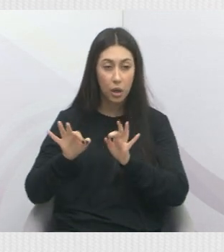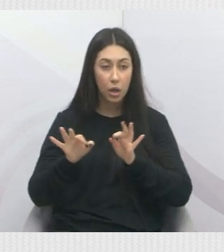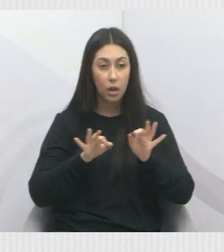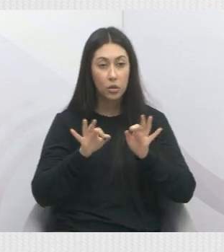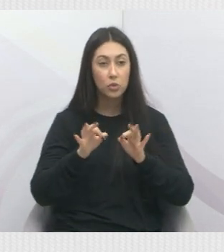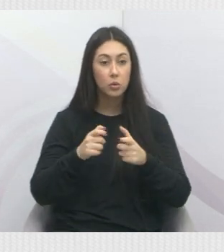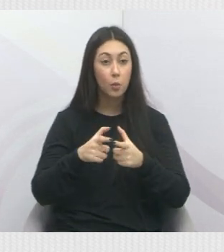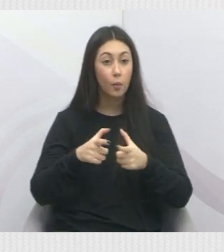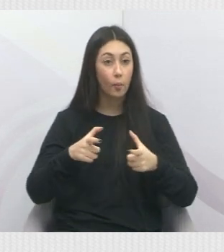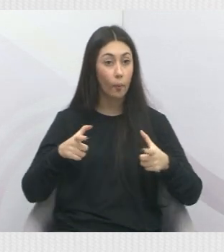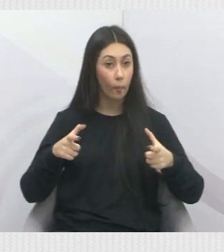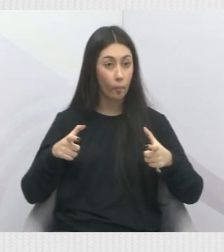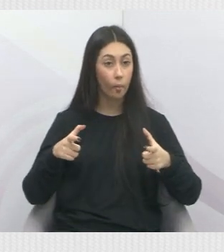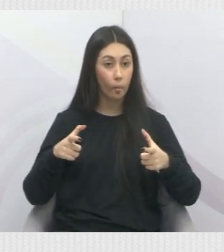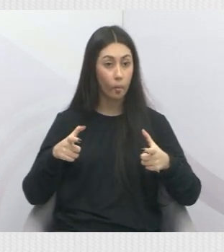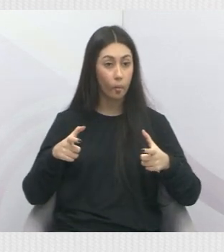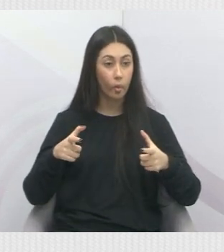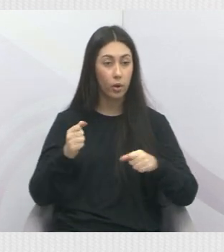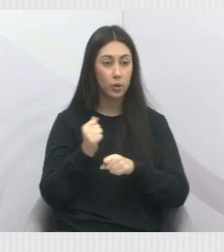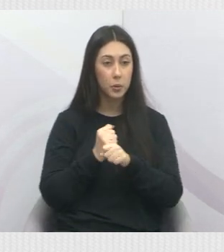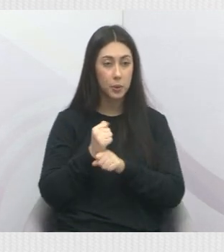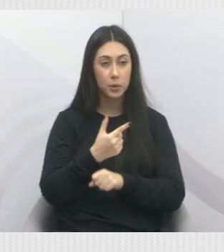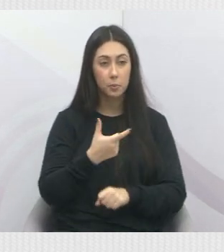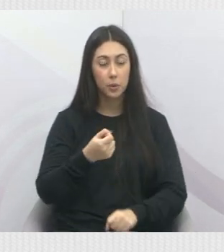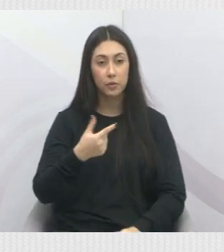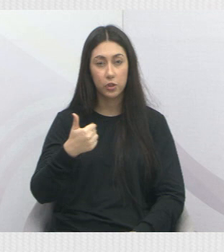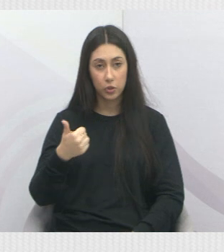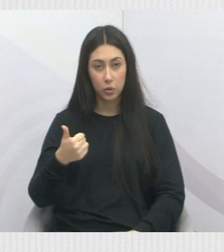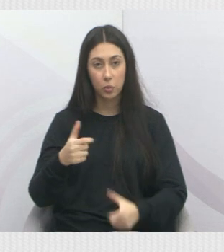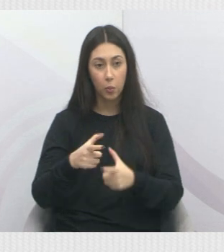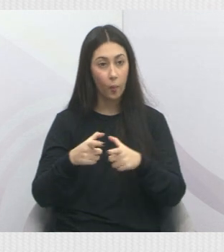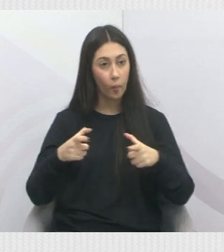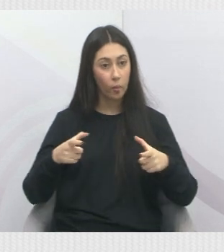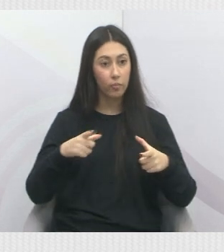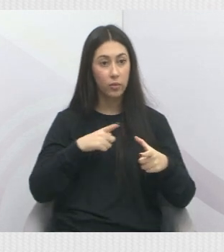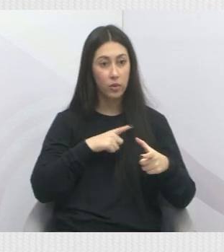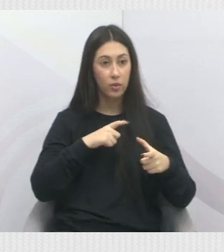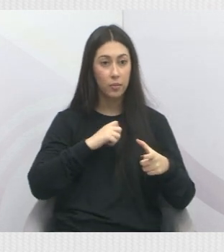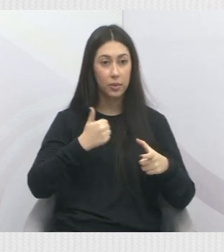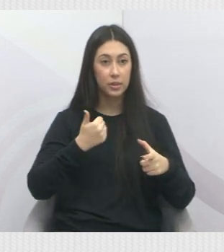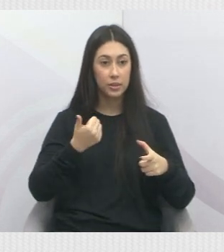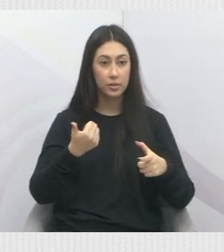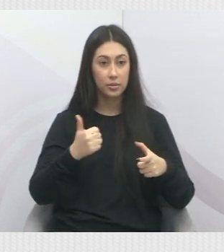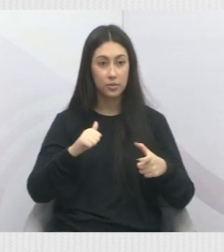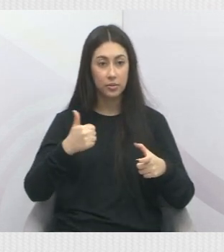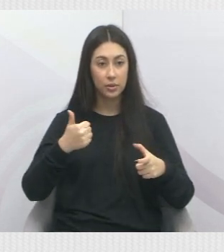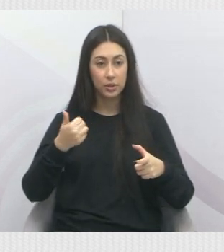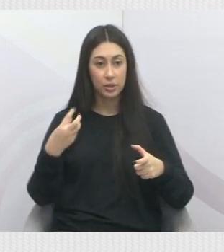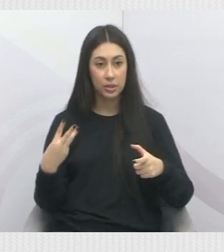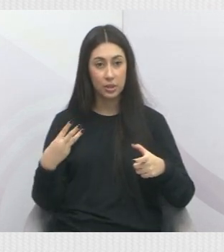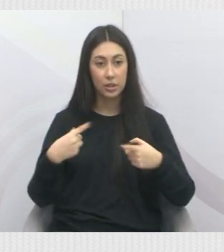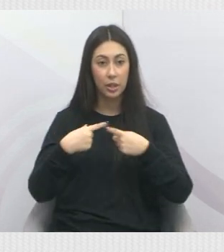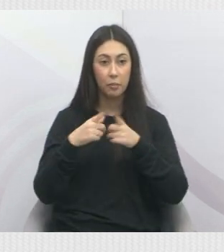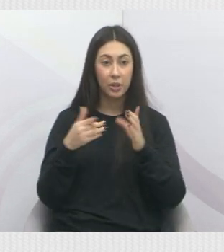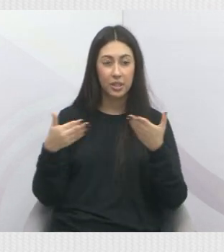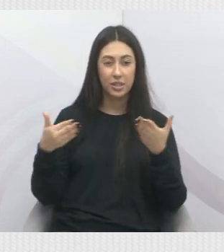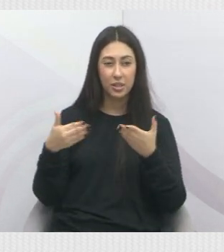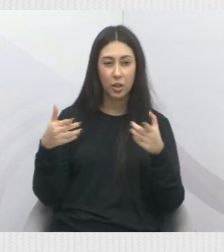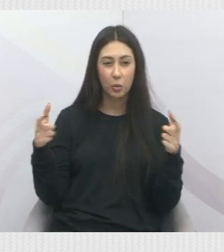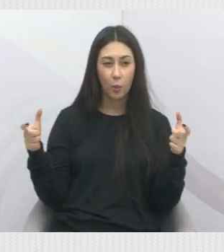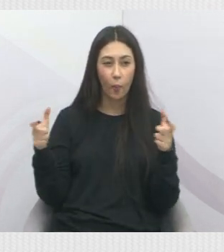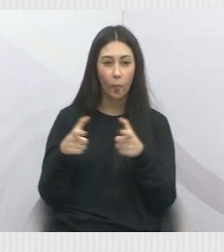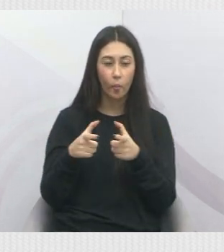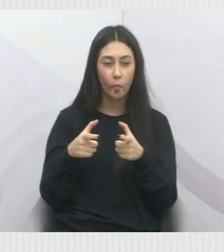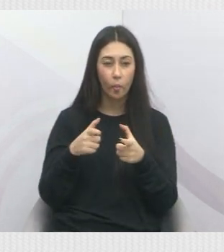um aumento. Em 2021 tivemos 113 e em 2022 a gente teve uma redução